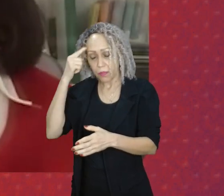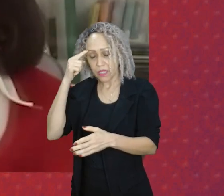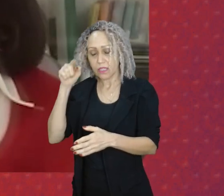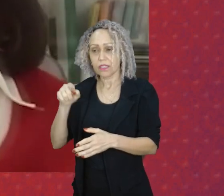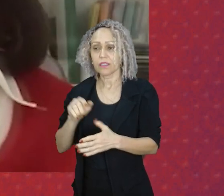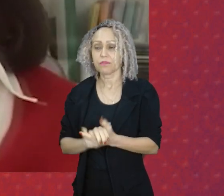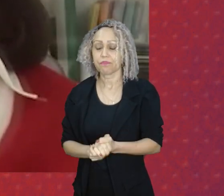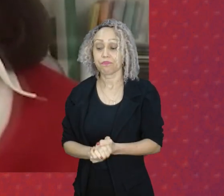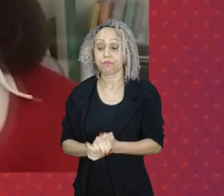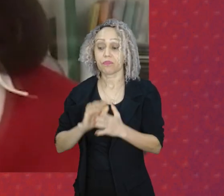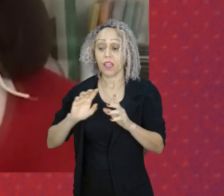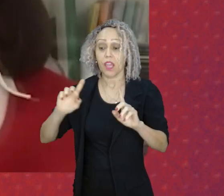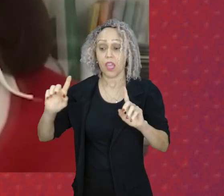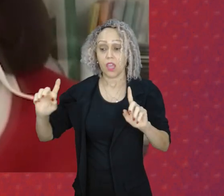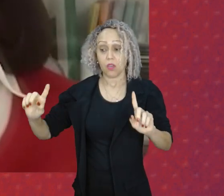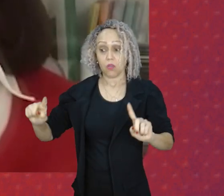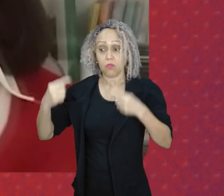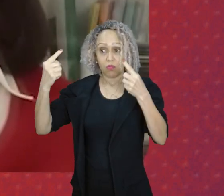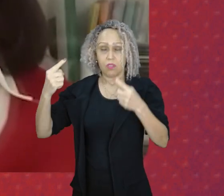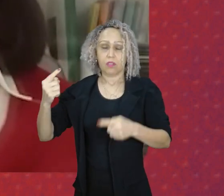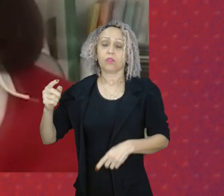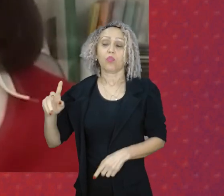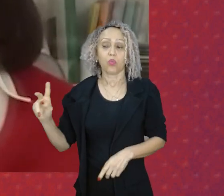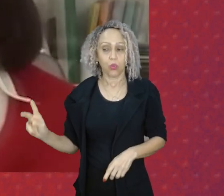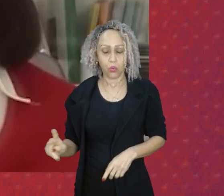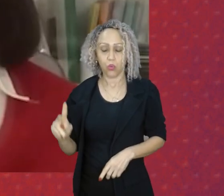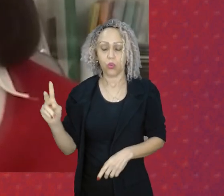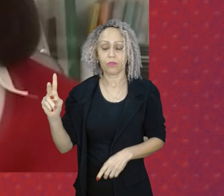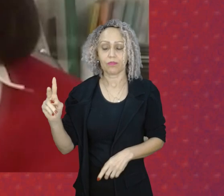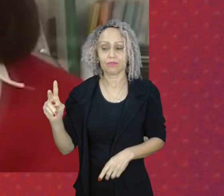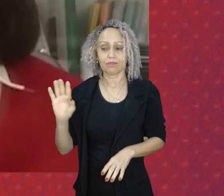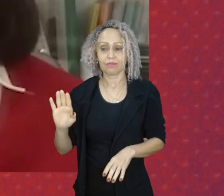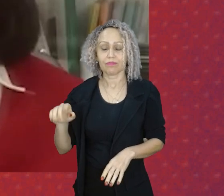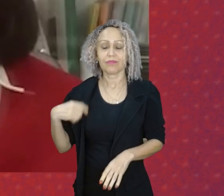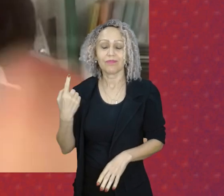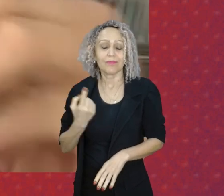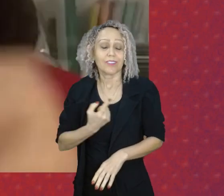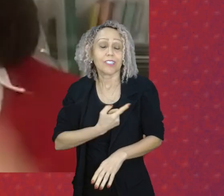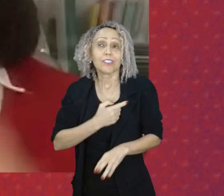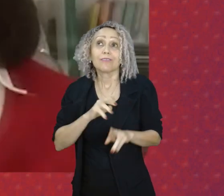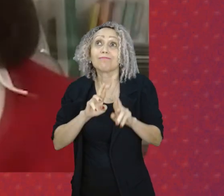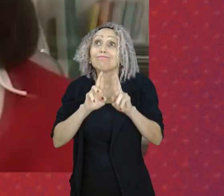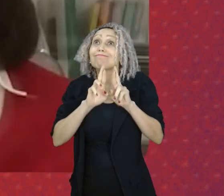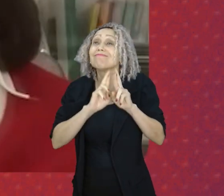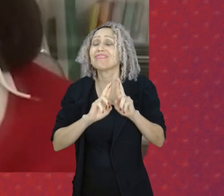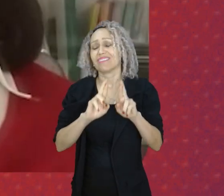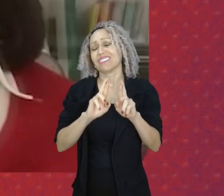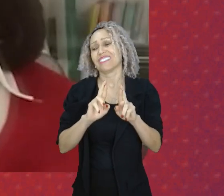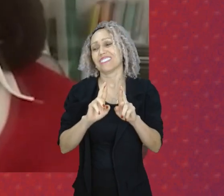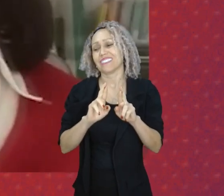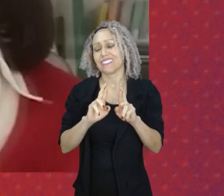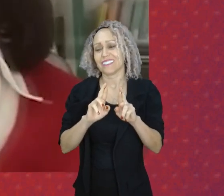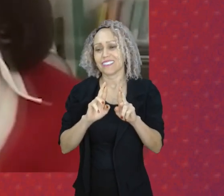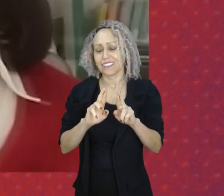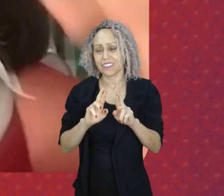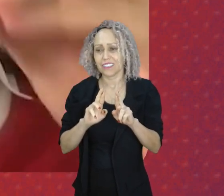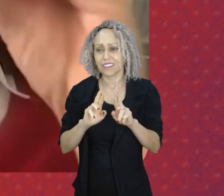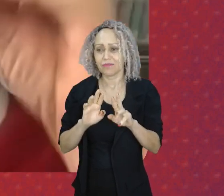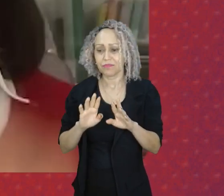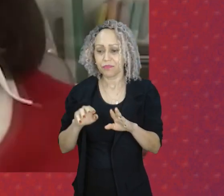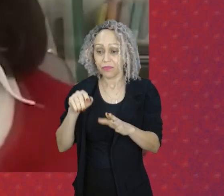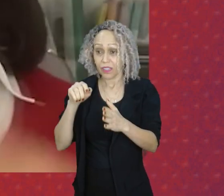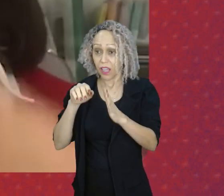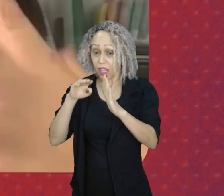todas nós estamos cheias de esperança. E o que é muito importante é que nesse planejamento esteja